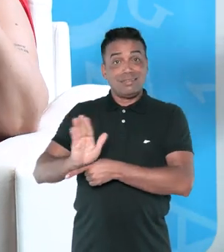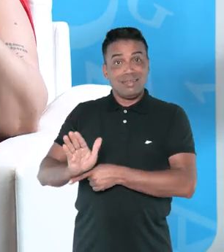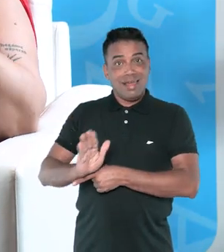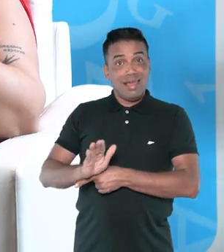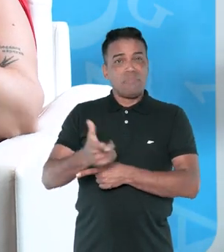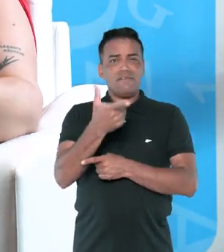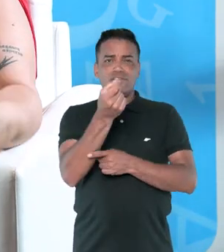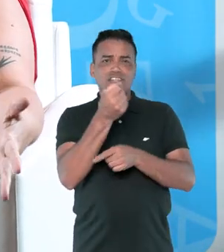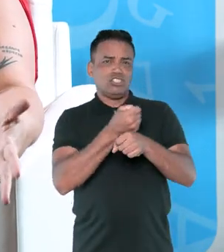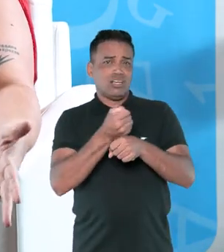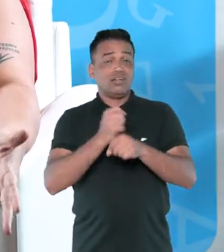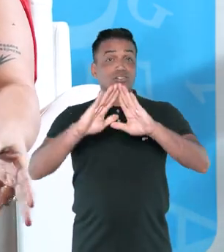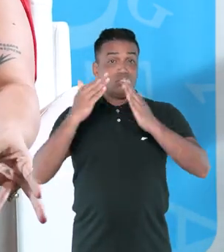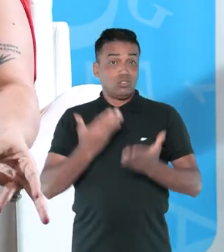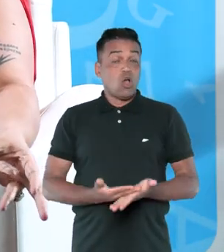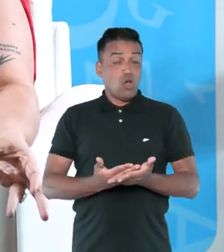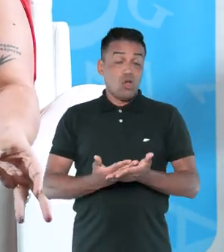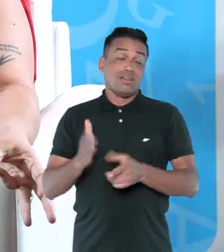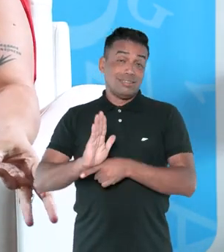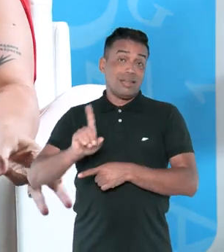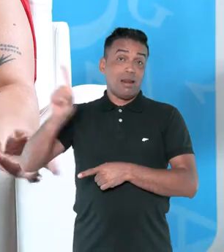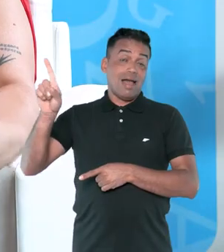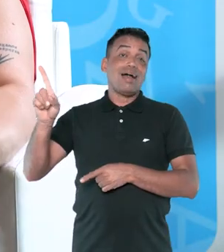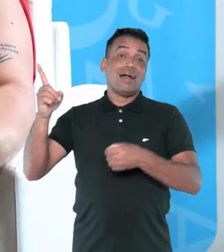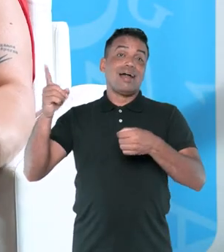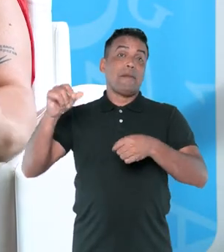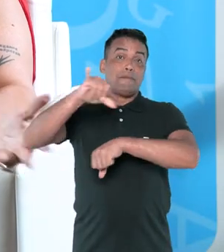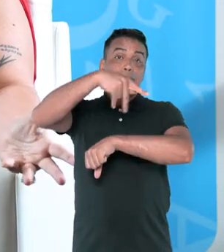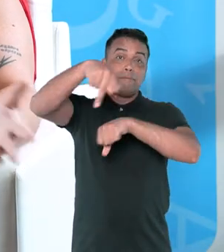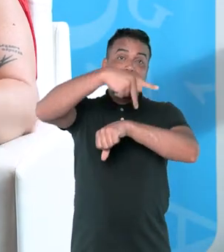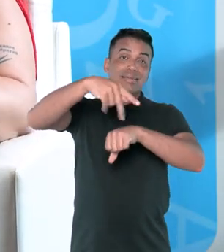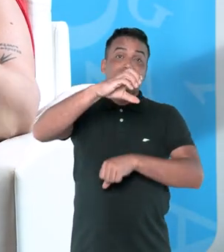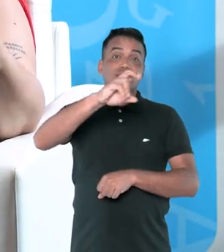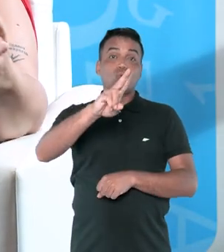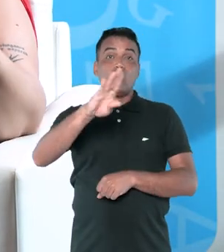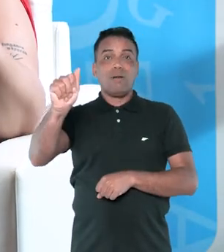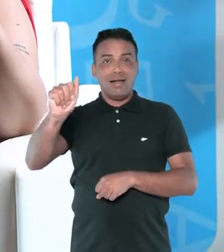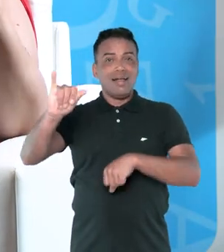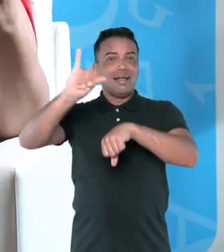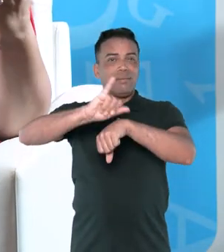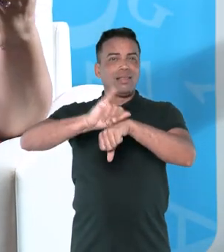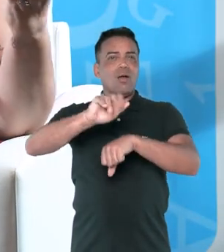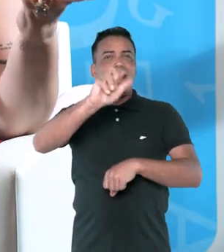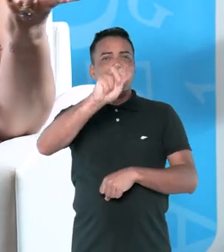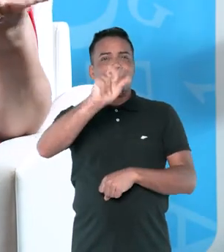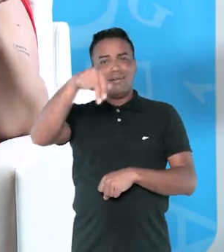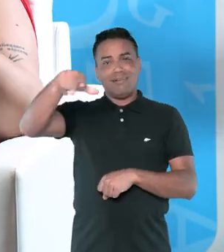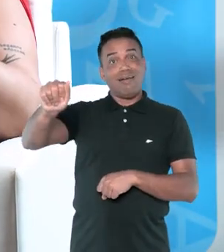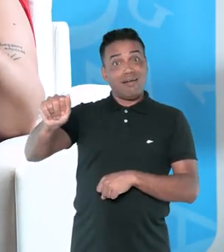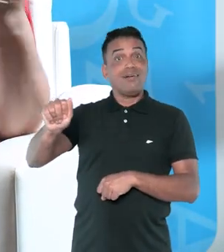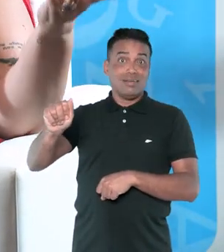Ele oferecia para a escola de cinema em Cuba, durante o Festival de Cinema, lá de Havana, ele ia e